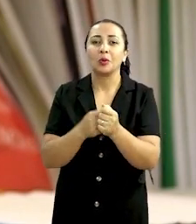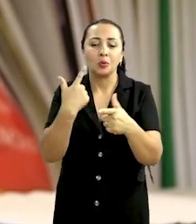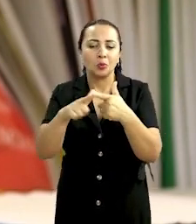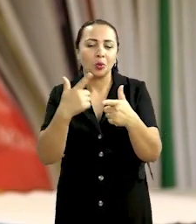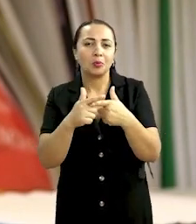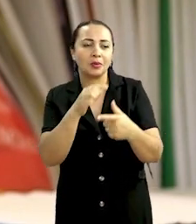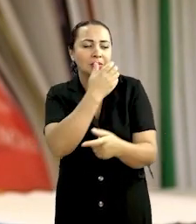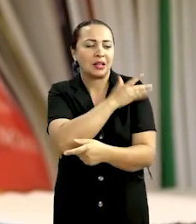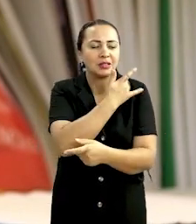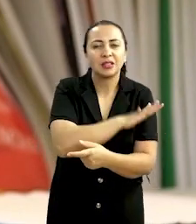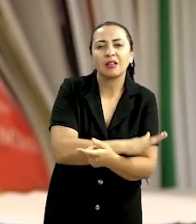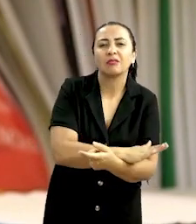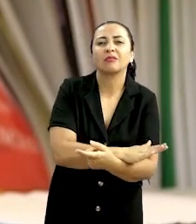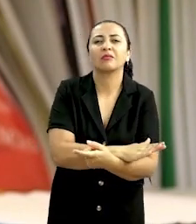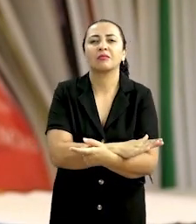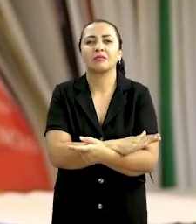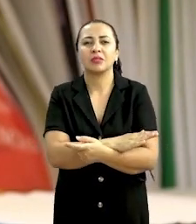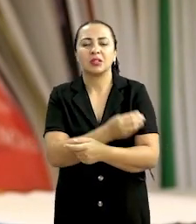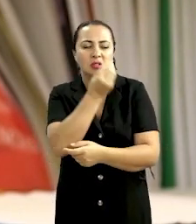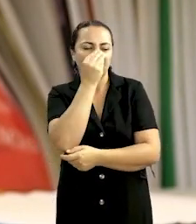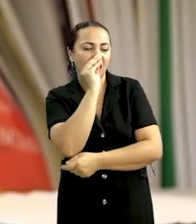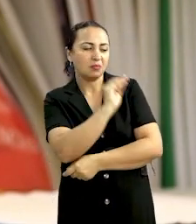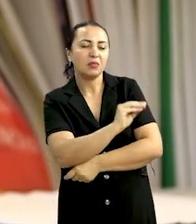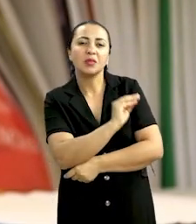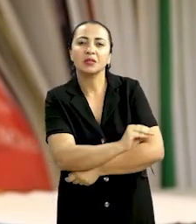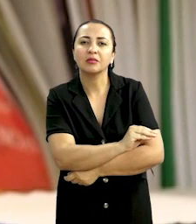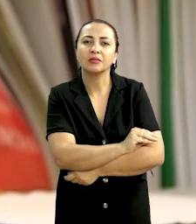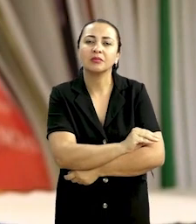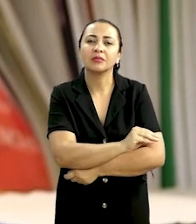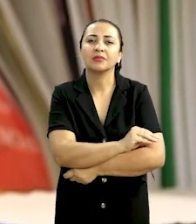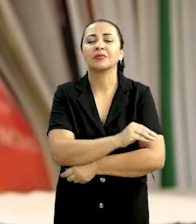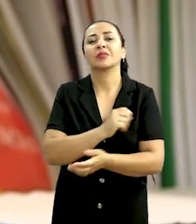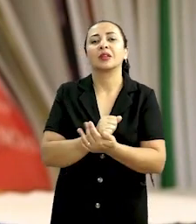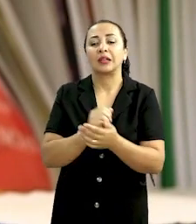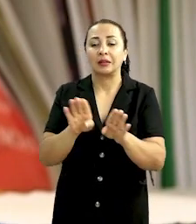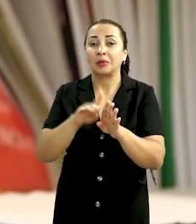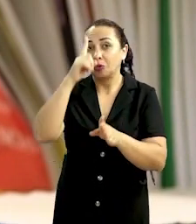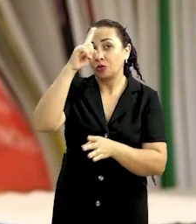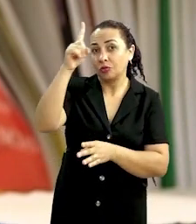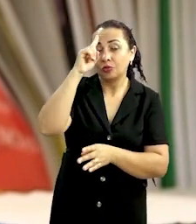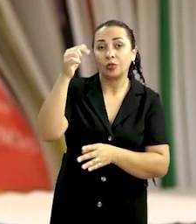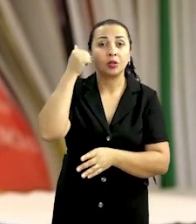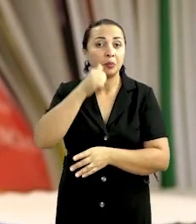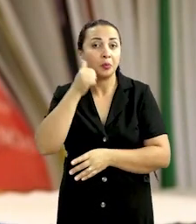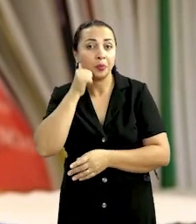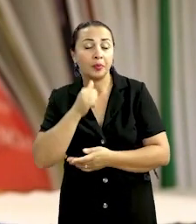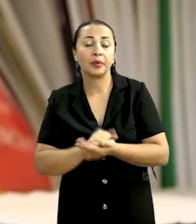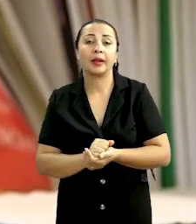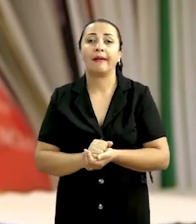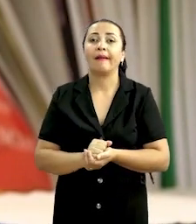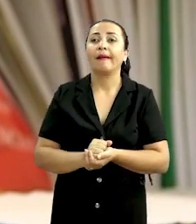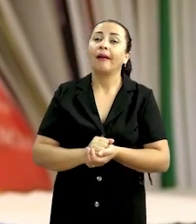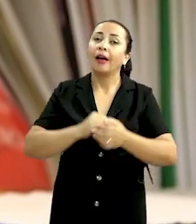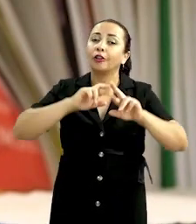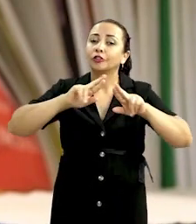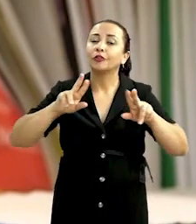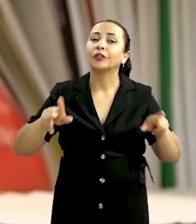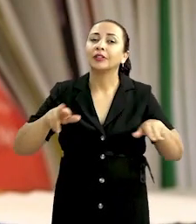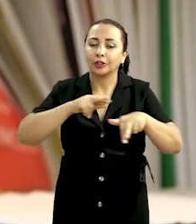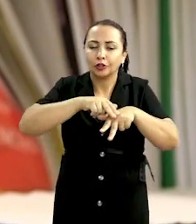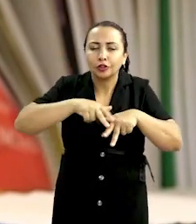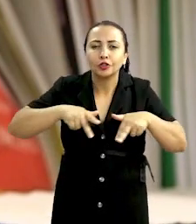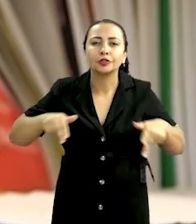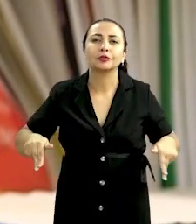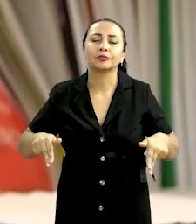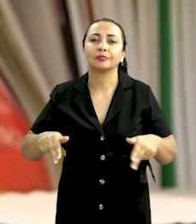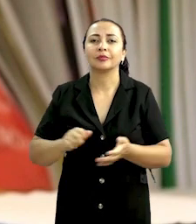questões raciais, com os preconceitos, a questão também do cotidiano da mulher, as noções de gênero, né, quem é